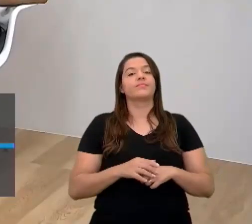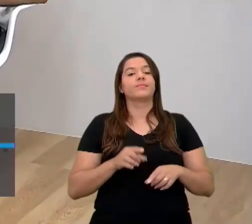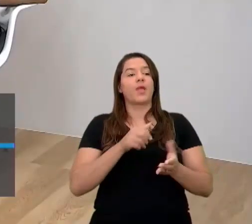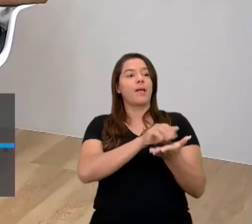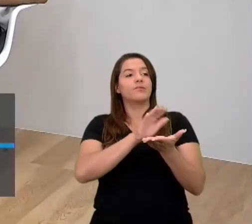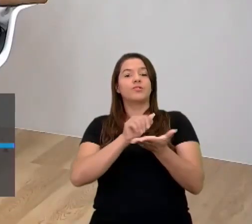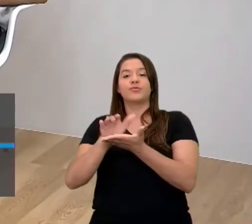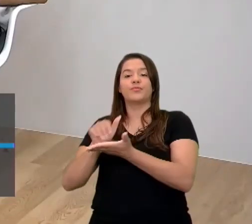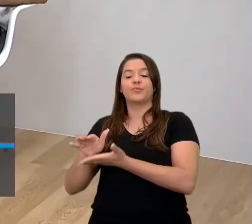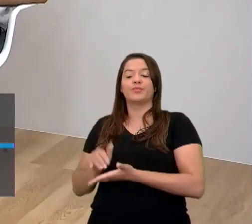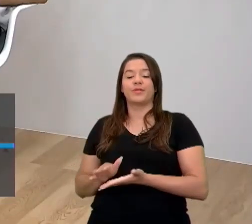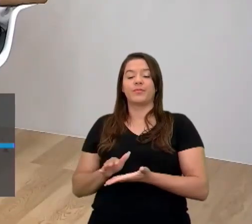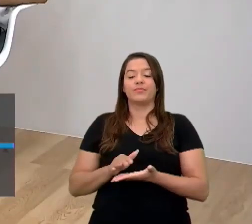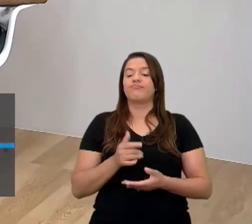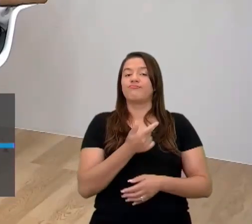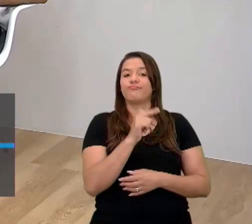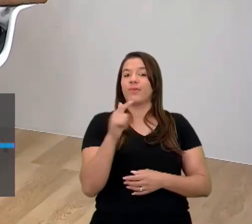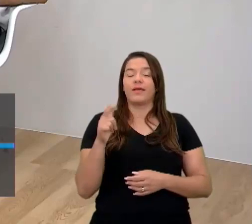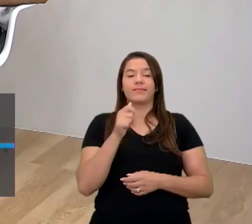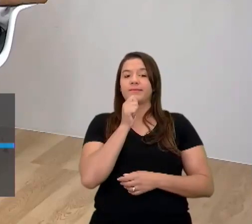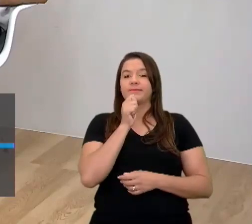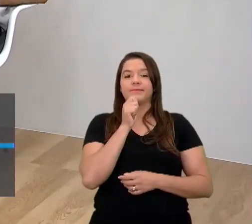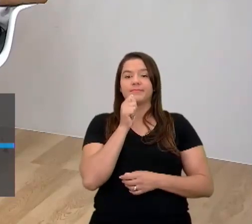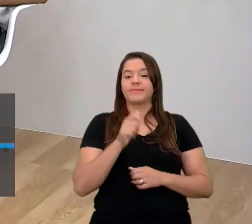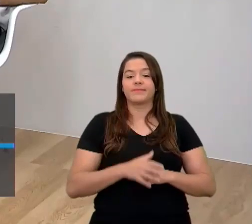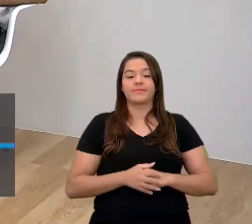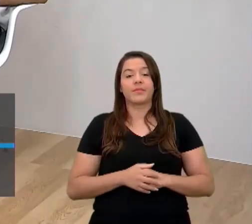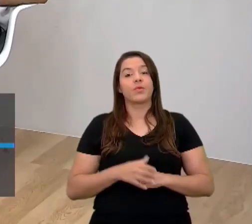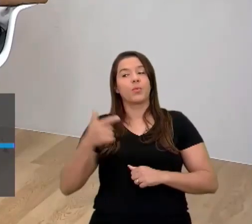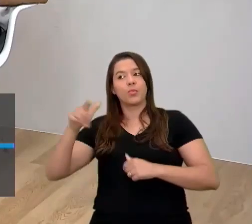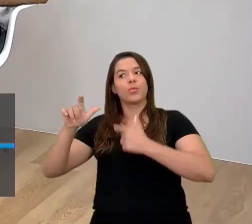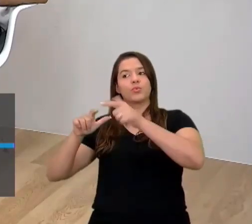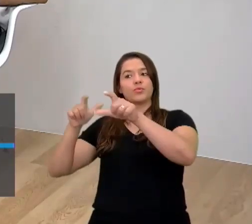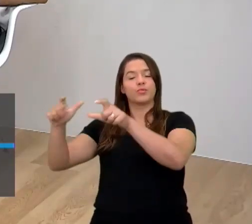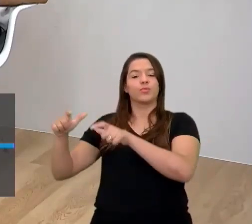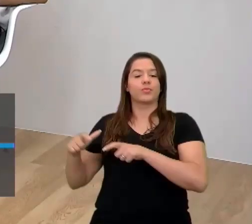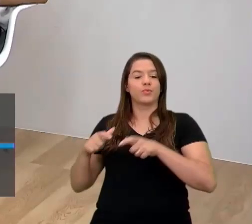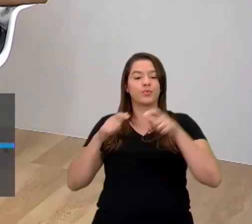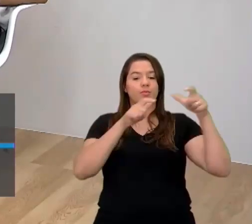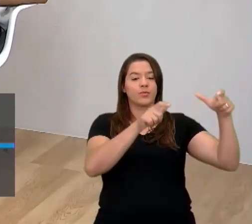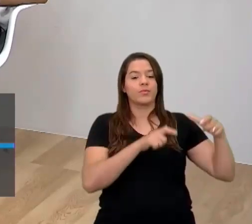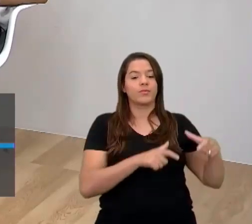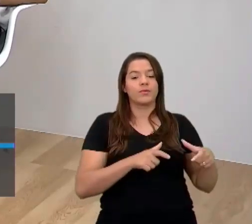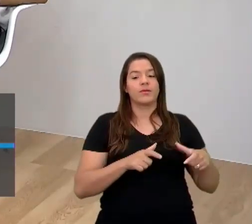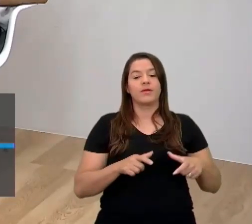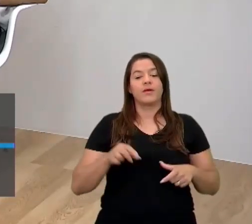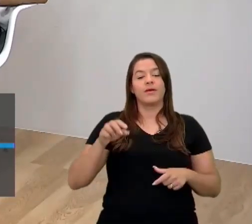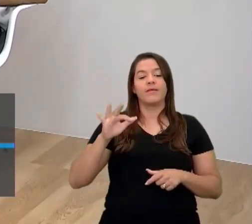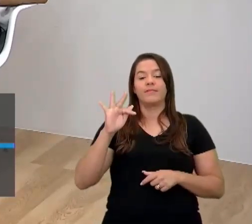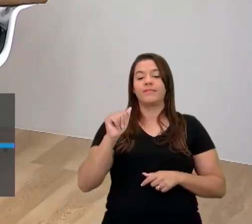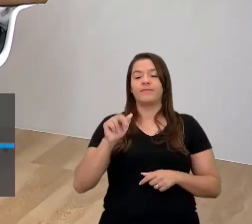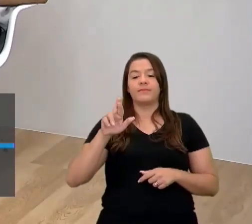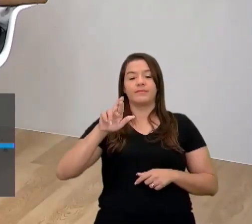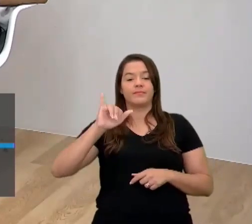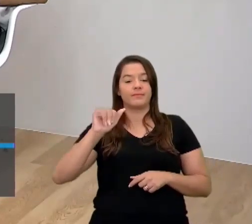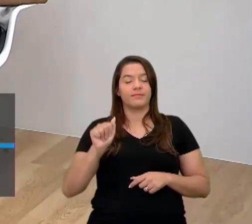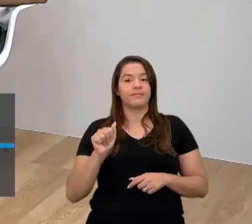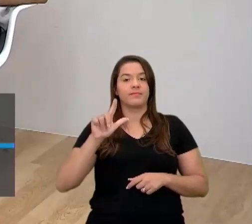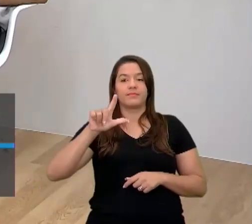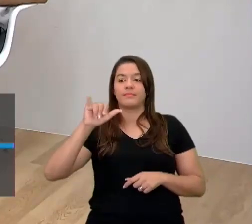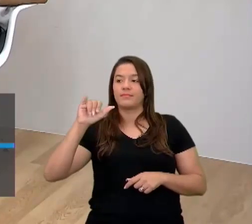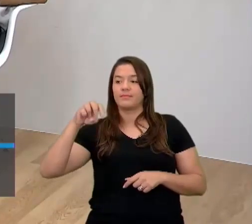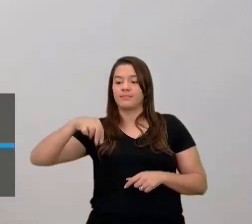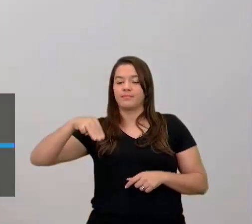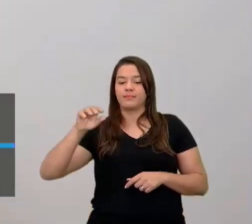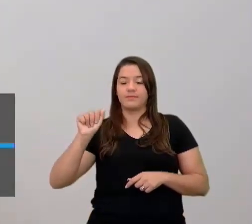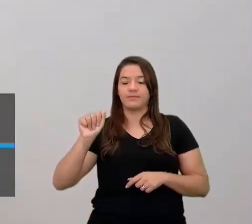gentrificação de uma forma tão intensa como em outros locais da cidade, como, por exemplo, a Faria Lima. Mas isso a gente vai